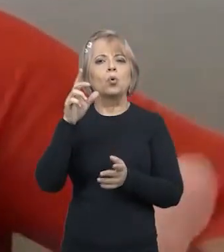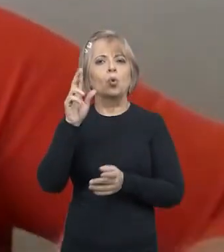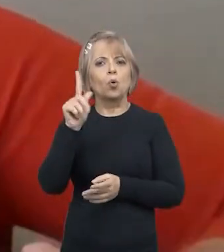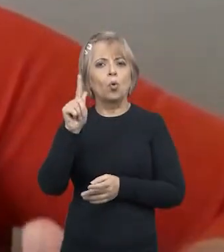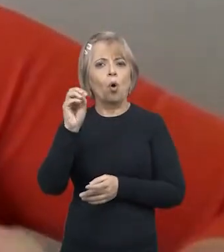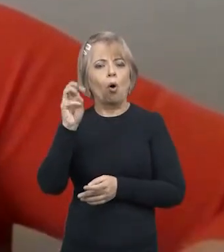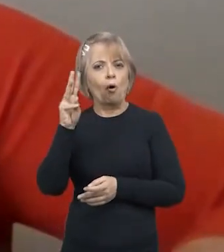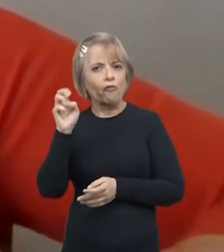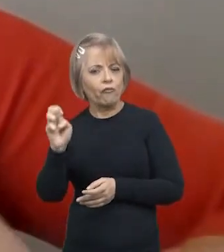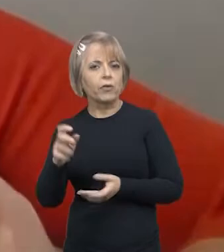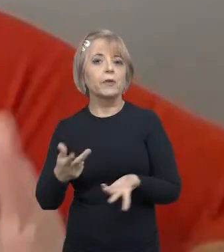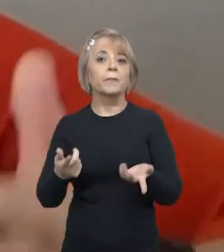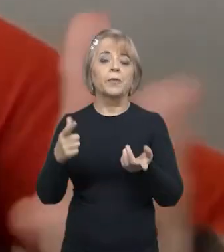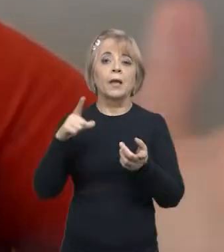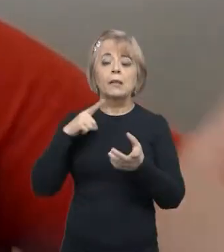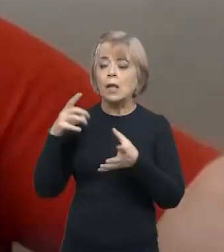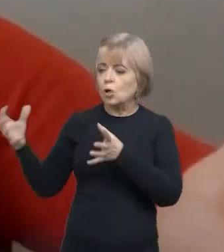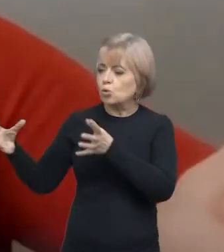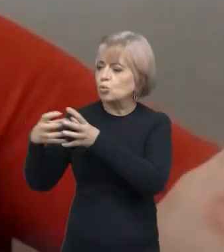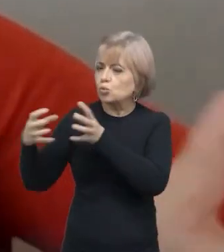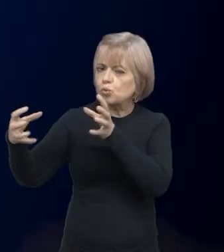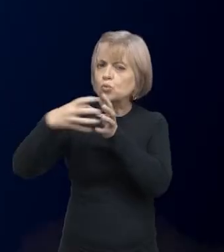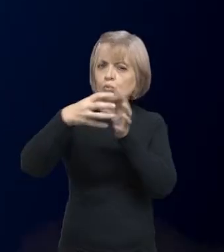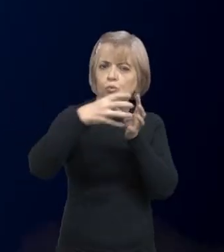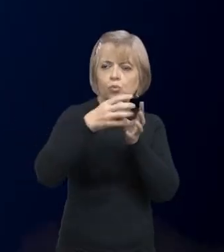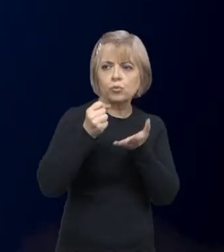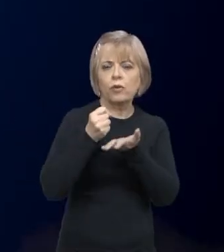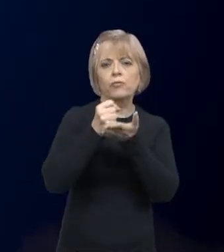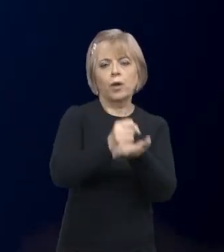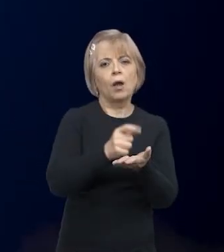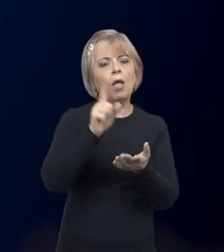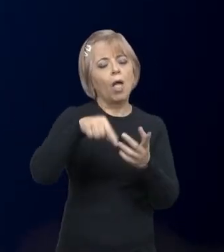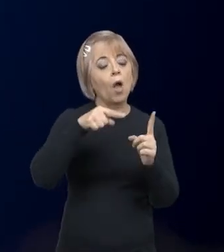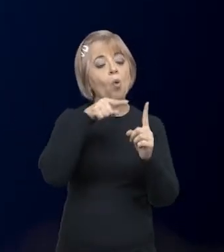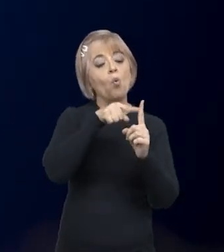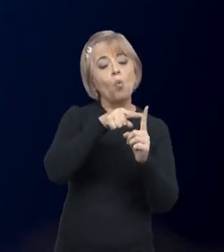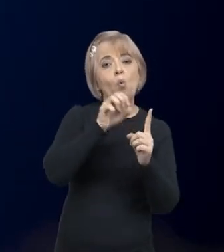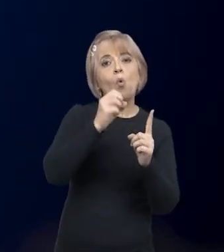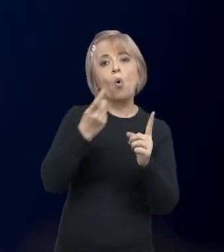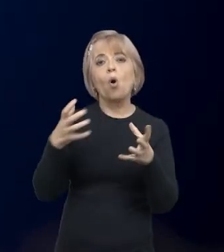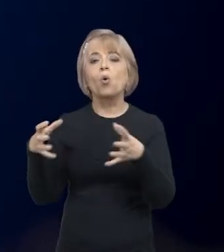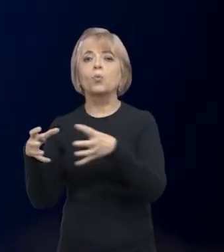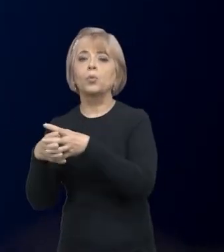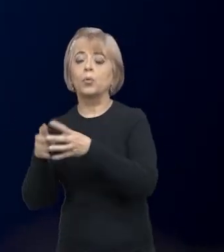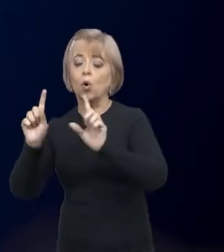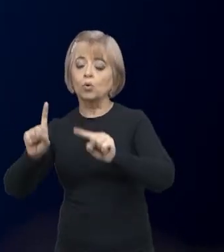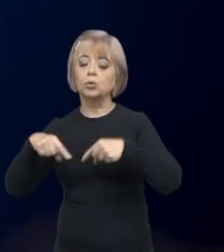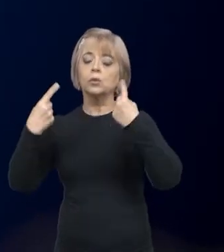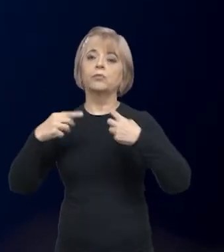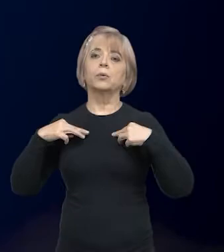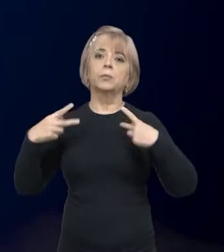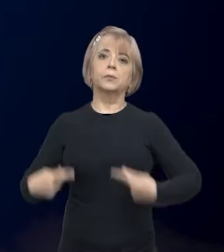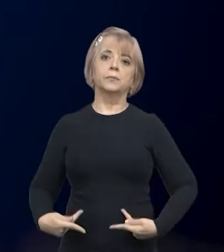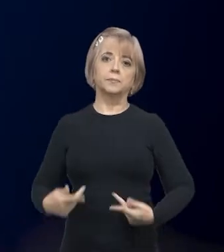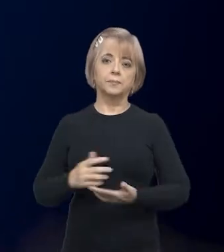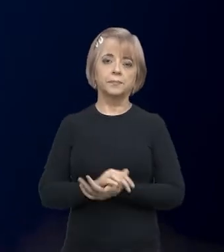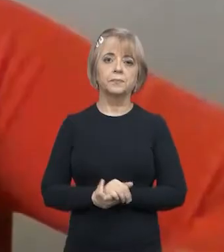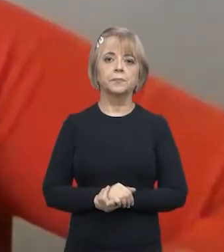conjunto de reclamações para que o promotor possa realmente verificar se aquele problema é coletivo e se ele desafia a atuação do Ministério